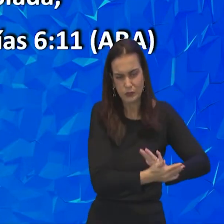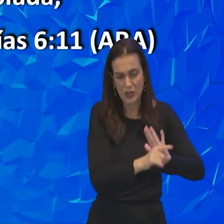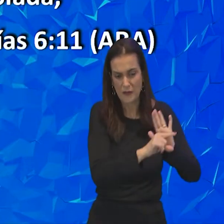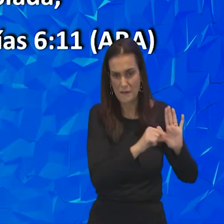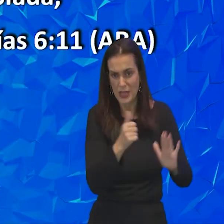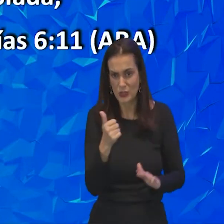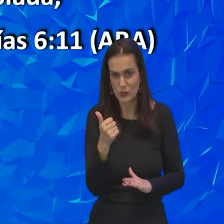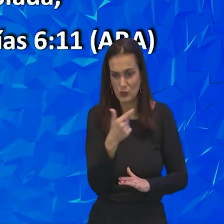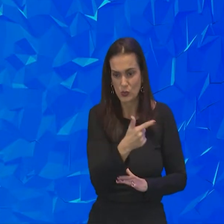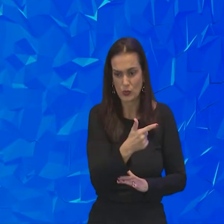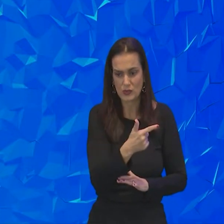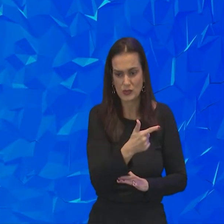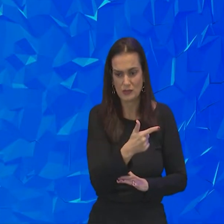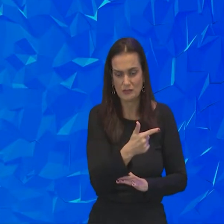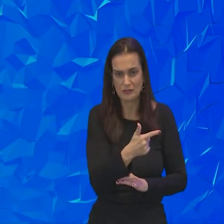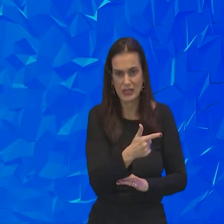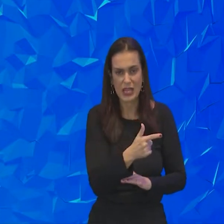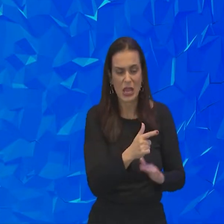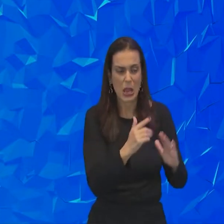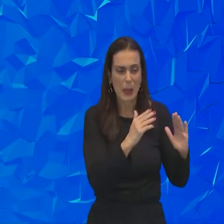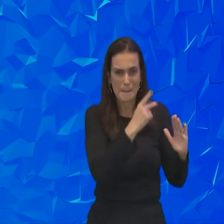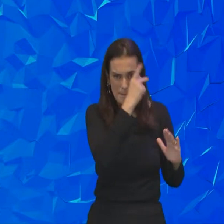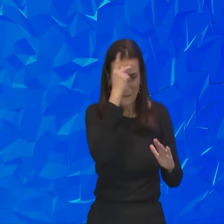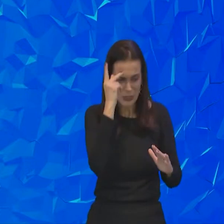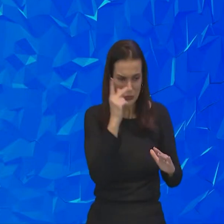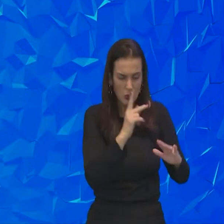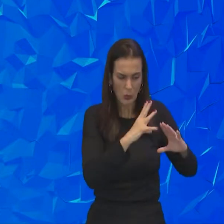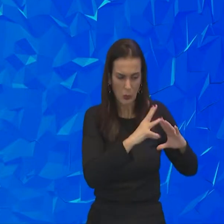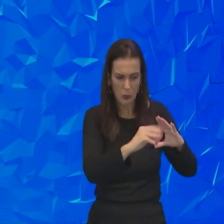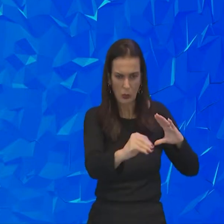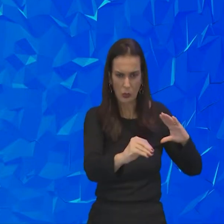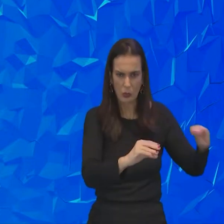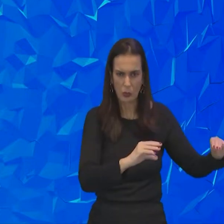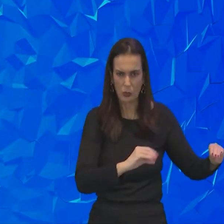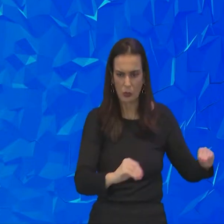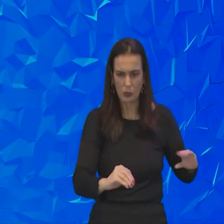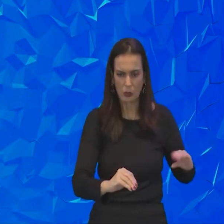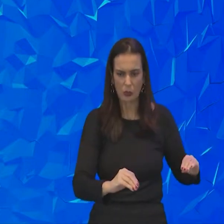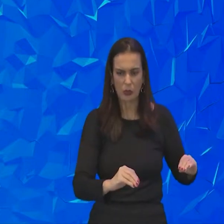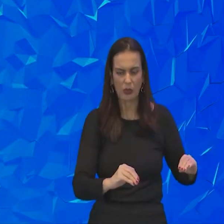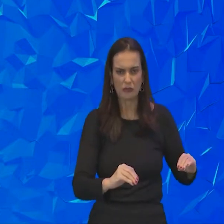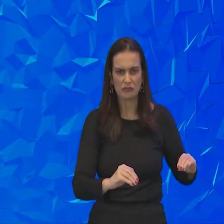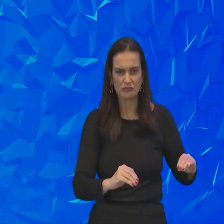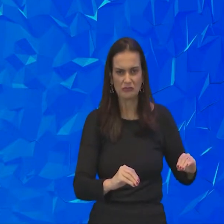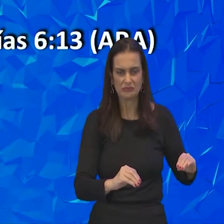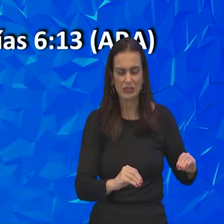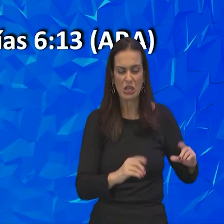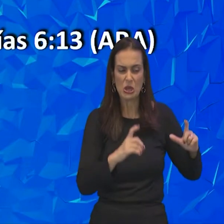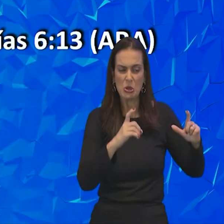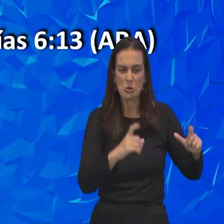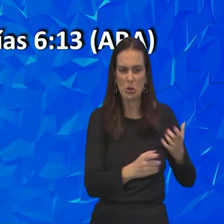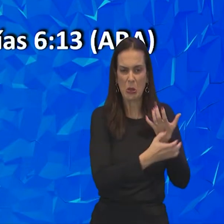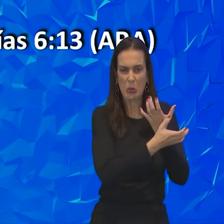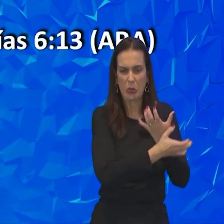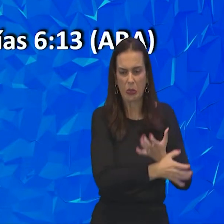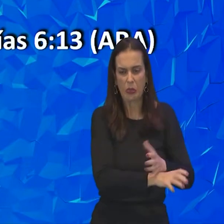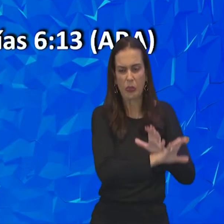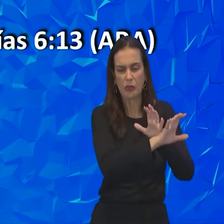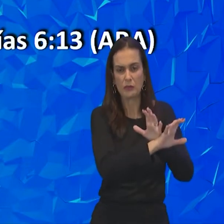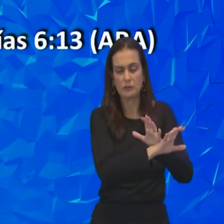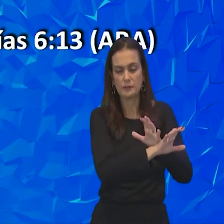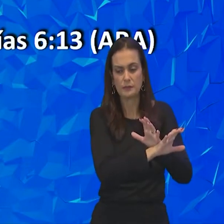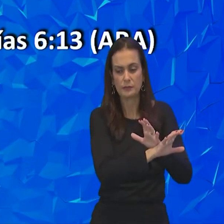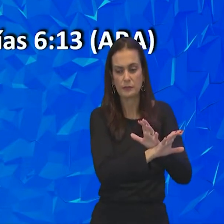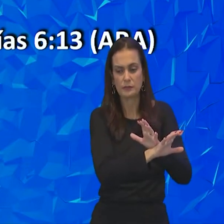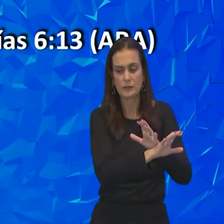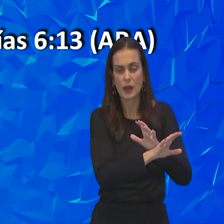Senhor afaste dela os habitantes e no meio da terra seja grande o desamparo, verso 13. Mas se ainda, olhem esse verso, irmãos, que nós